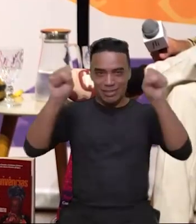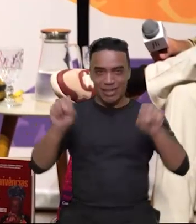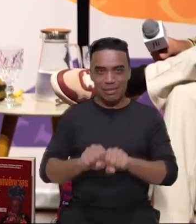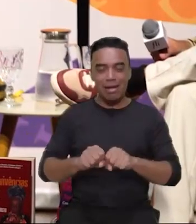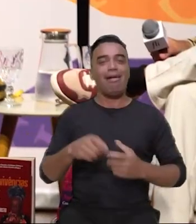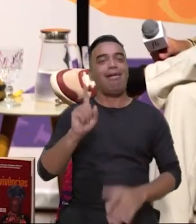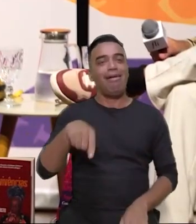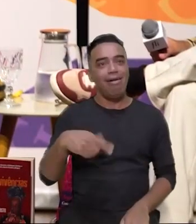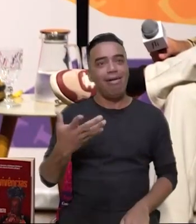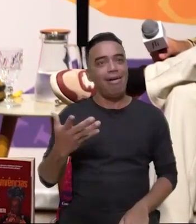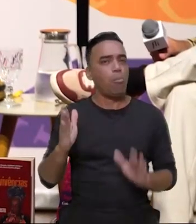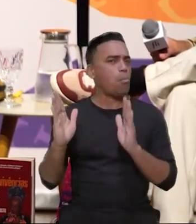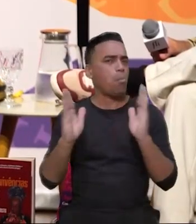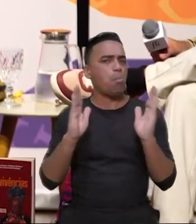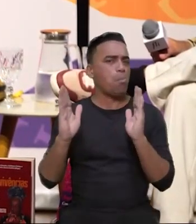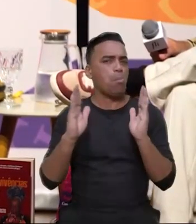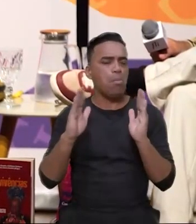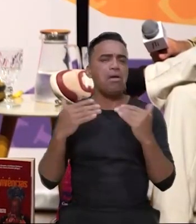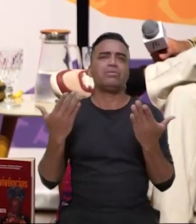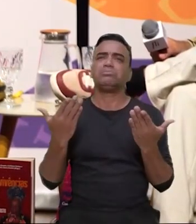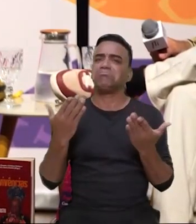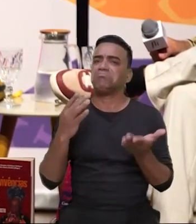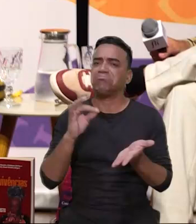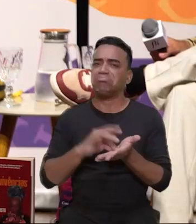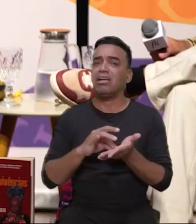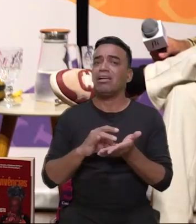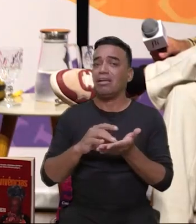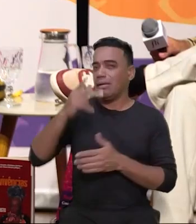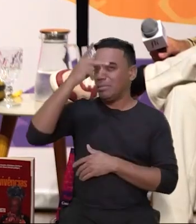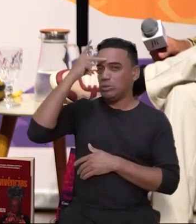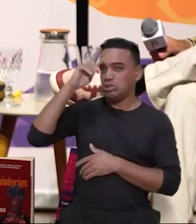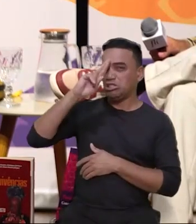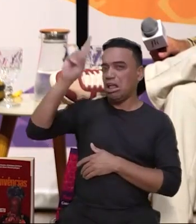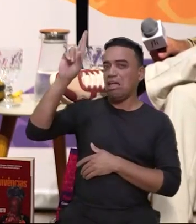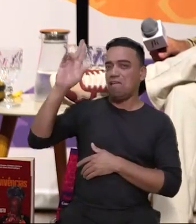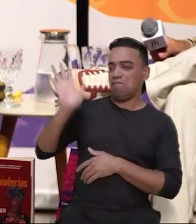escravização. E era um momento que, inclusive, os escravocatas